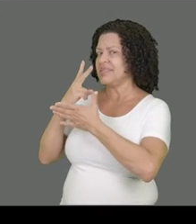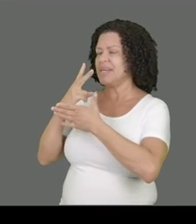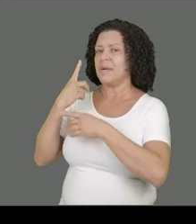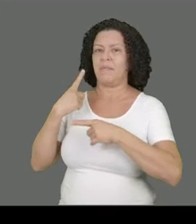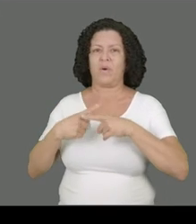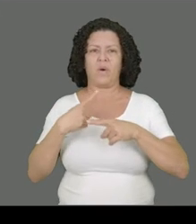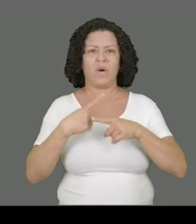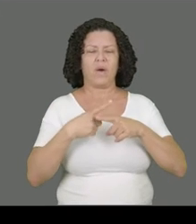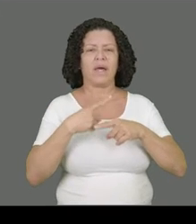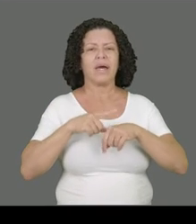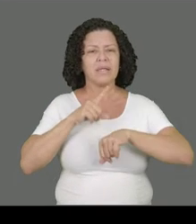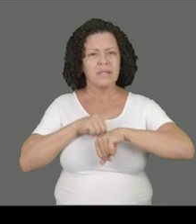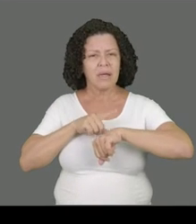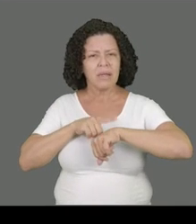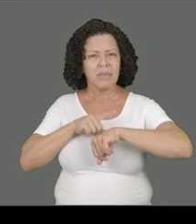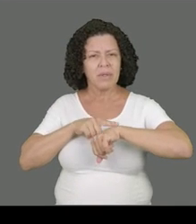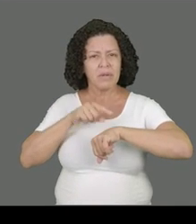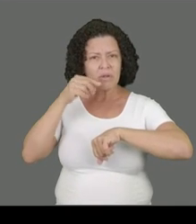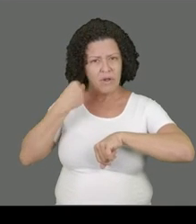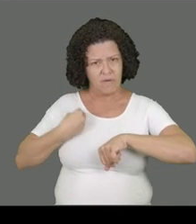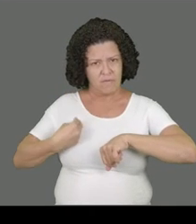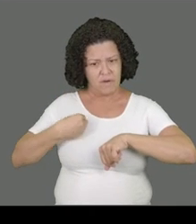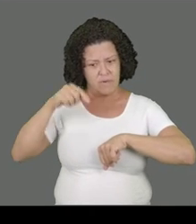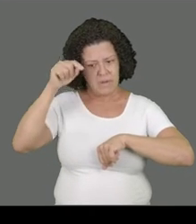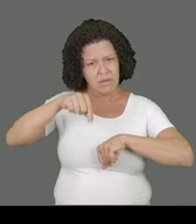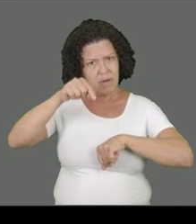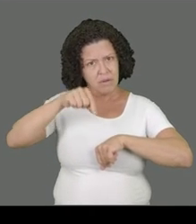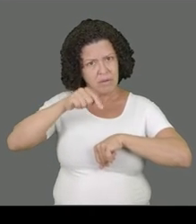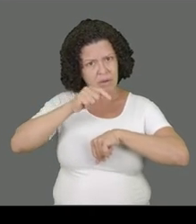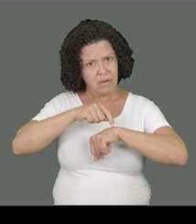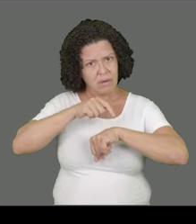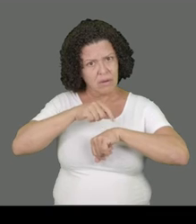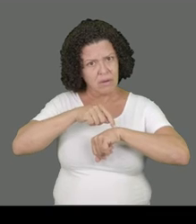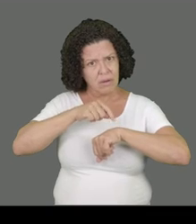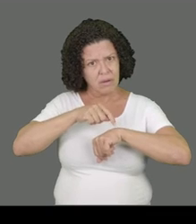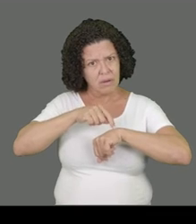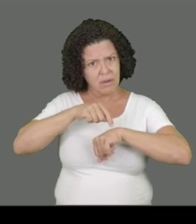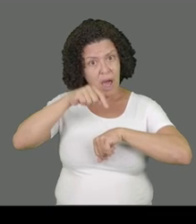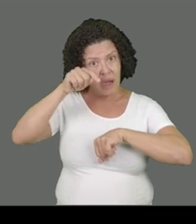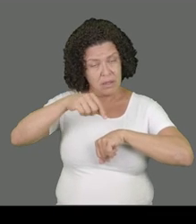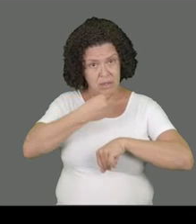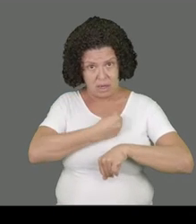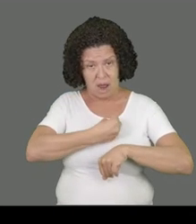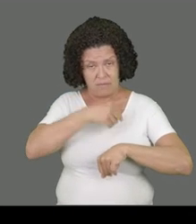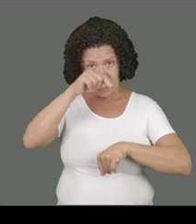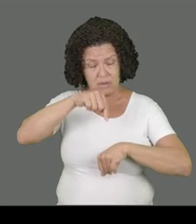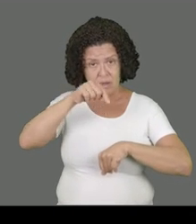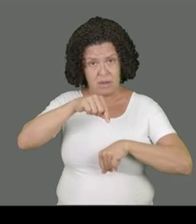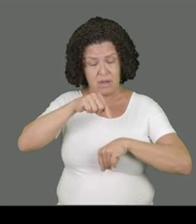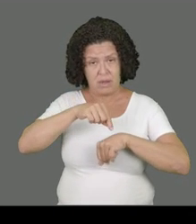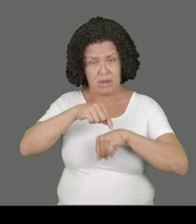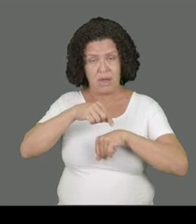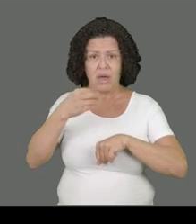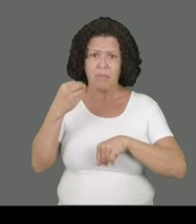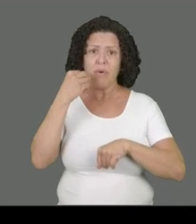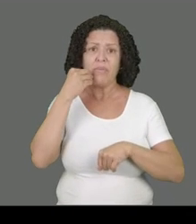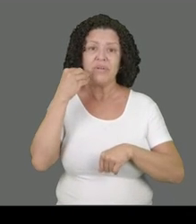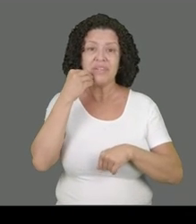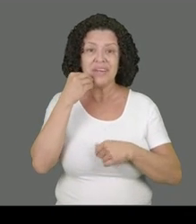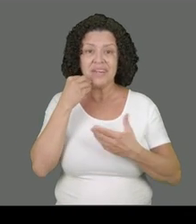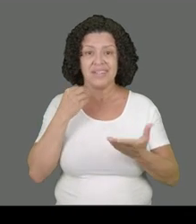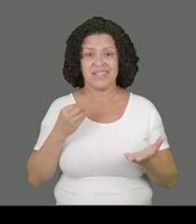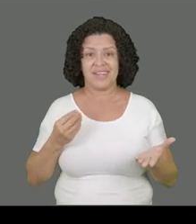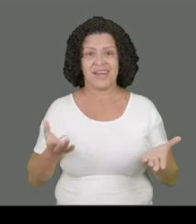lembrar, porque cada minuto vivido, cada instante que nós temos aqui da nossa vida é